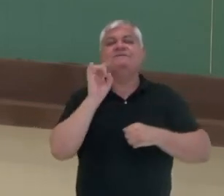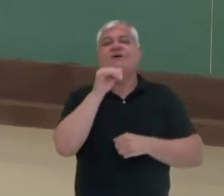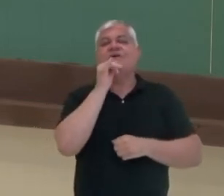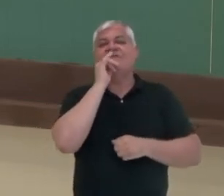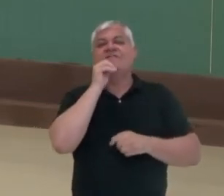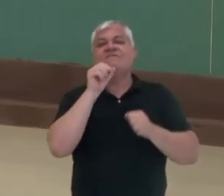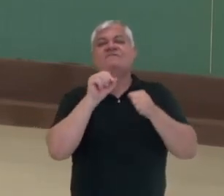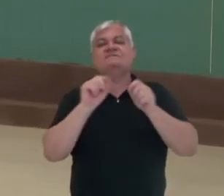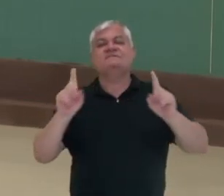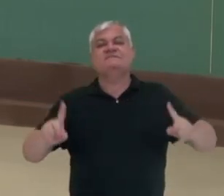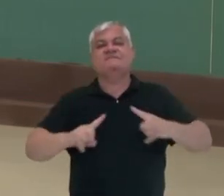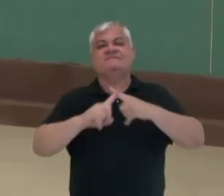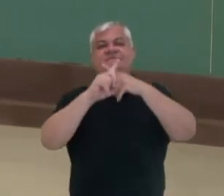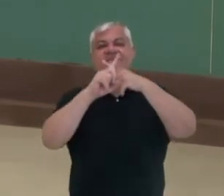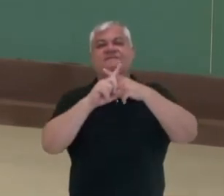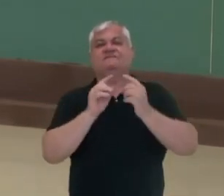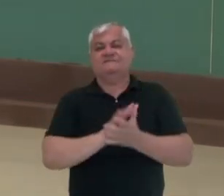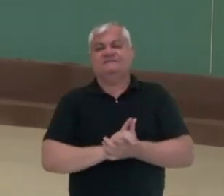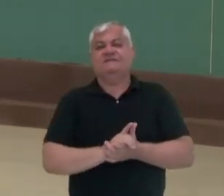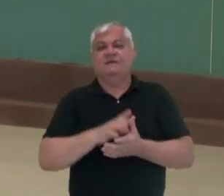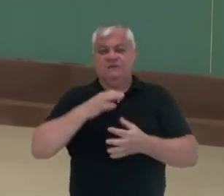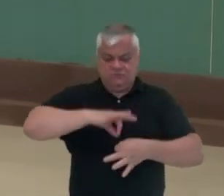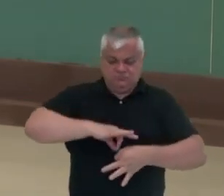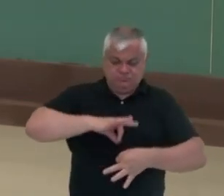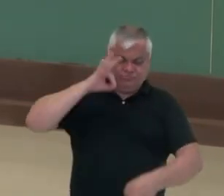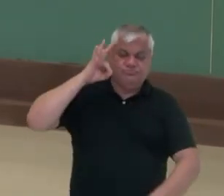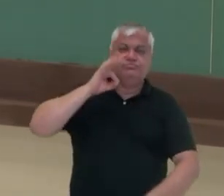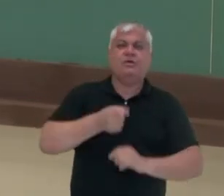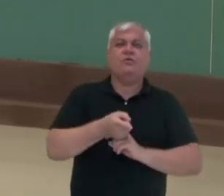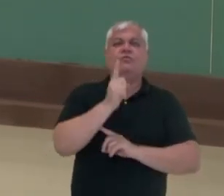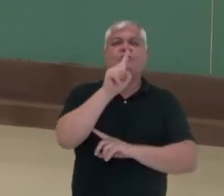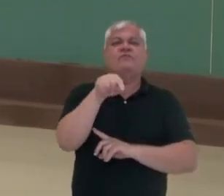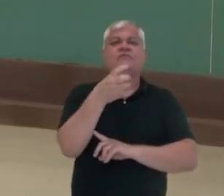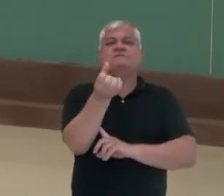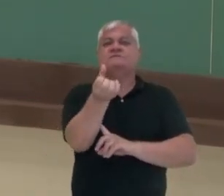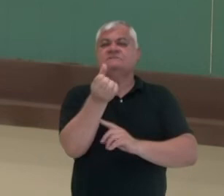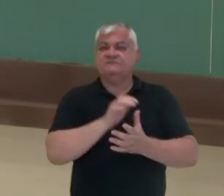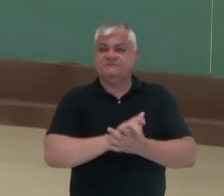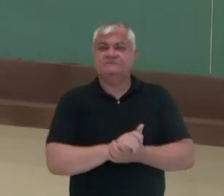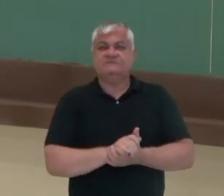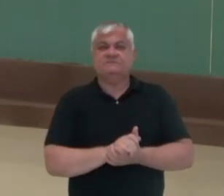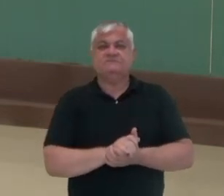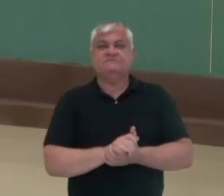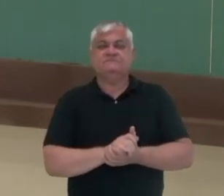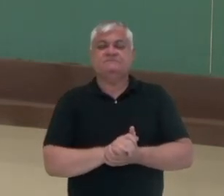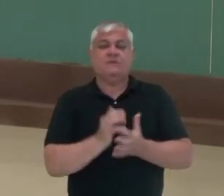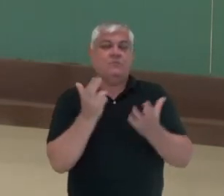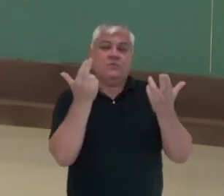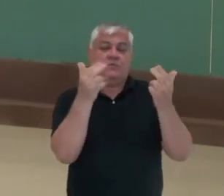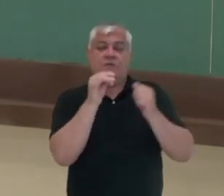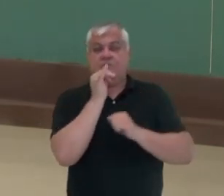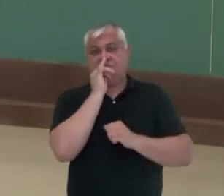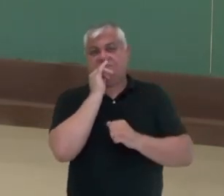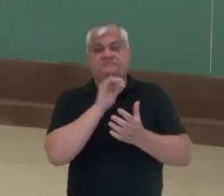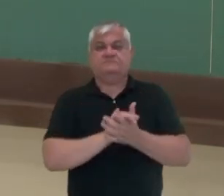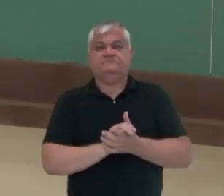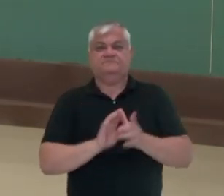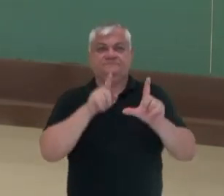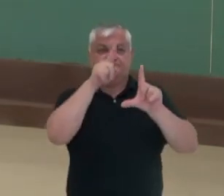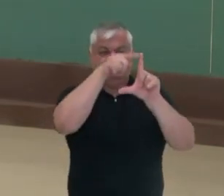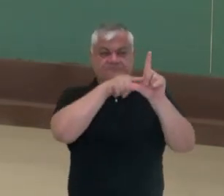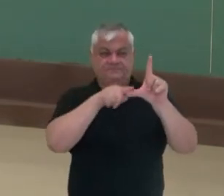que eu multiplique o comprimento da camiseta por 1,6, né? É como se eu escrevesse assim,